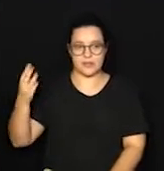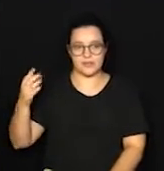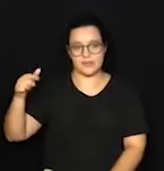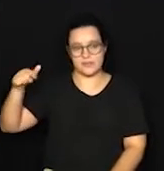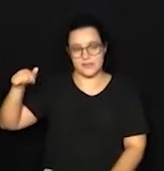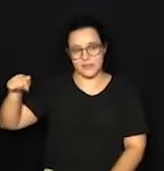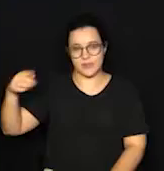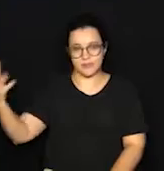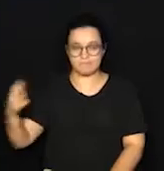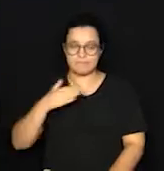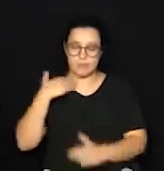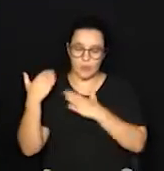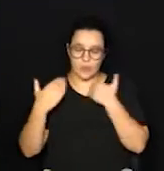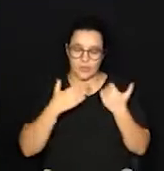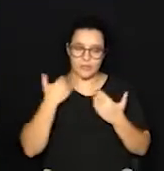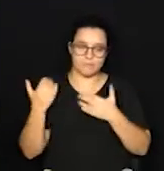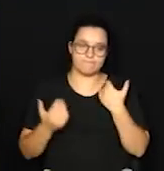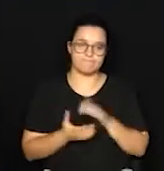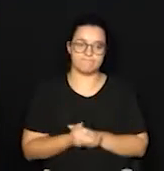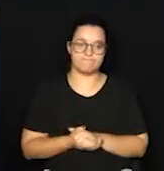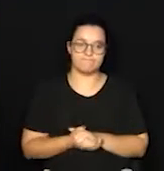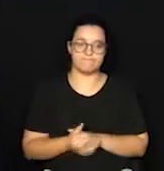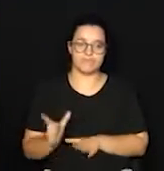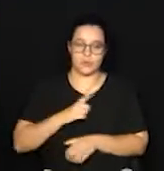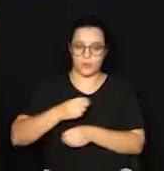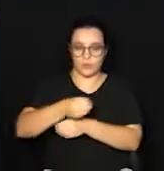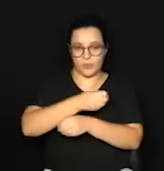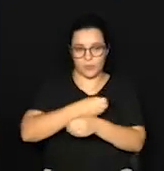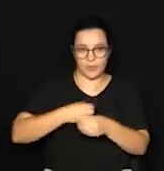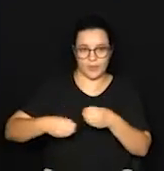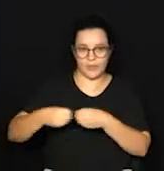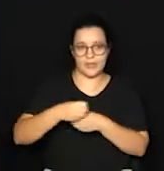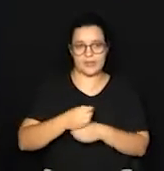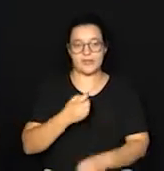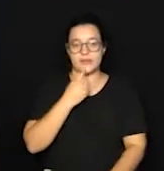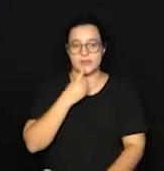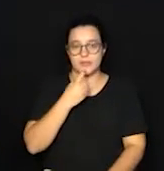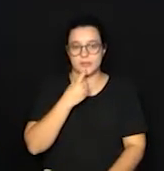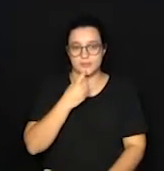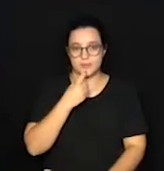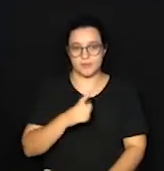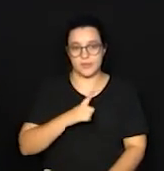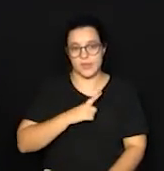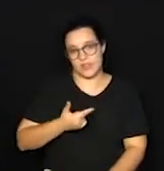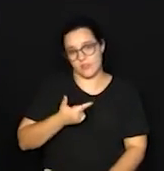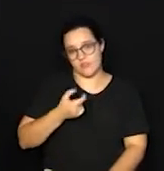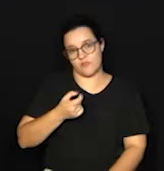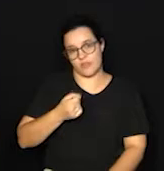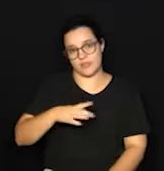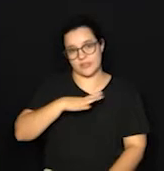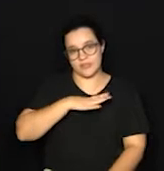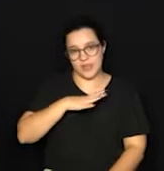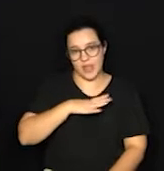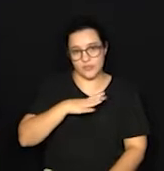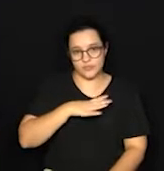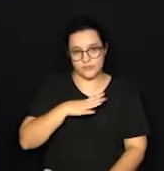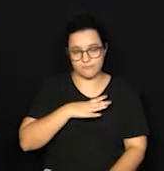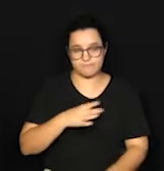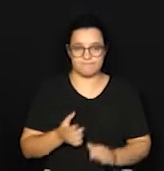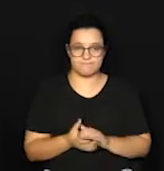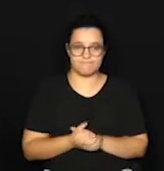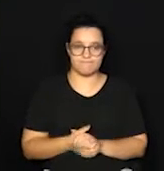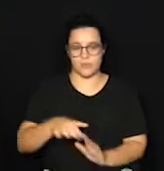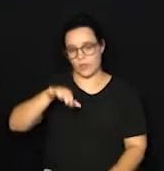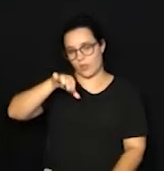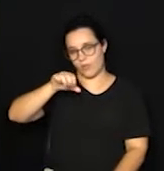39.364 vieram a óbito. Na região metropolitana de Campinas, que compreende 20 cidades, além da nossa cidade,